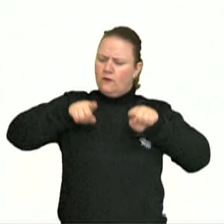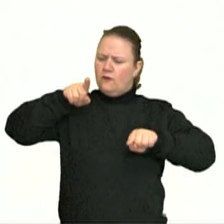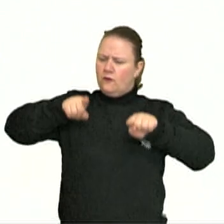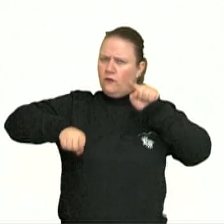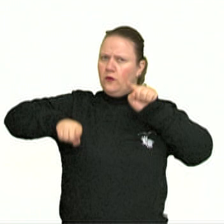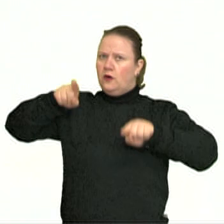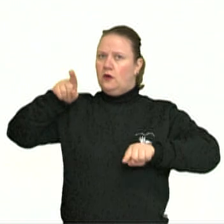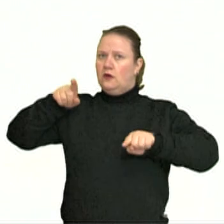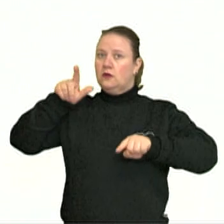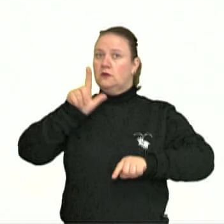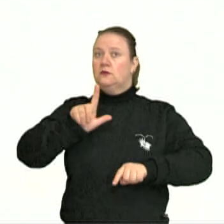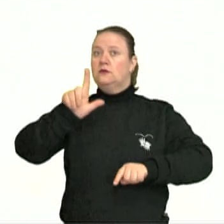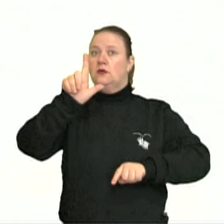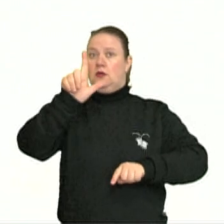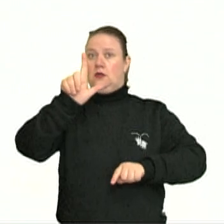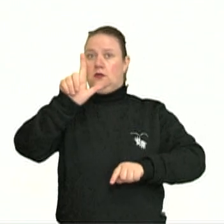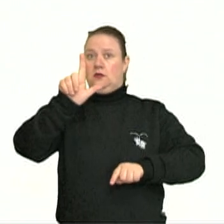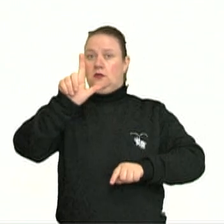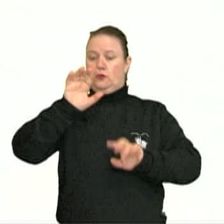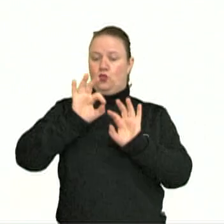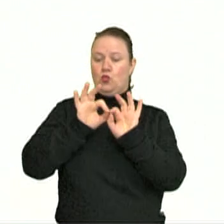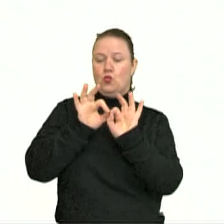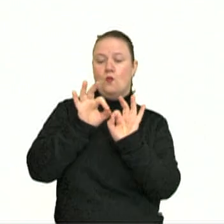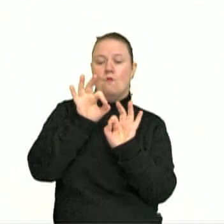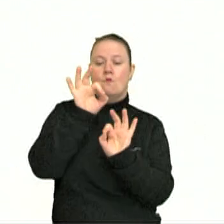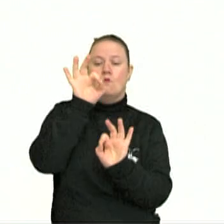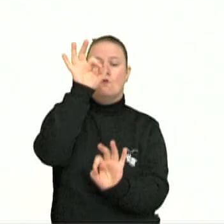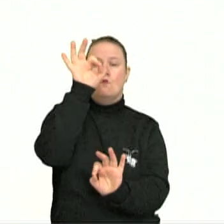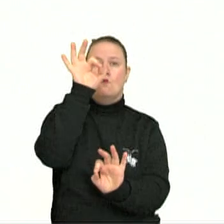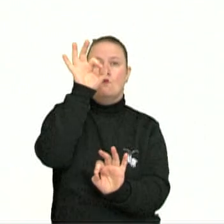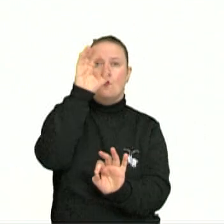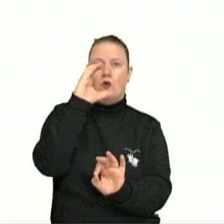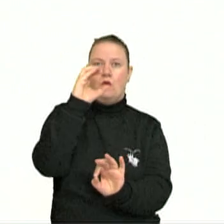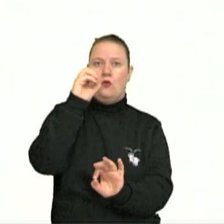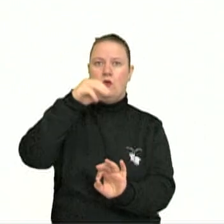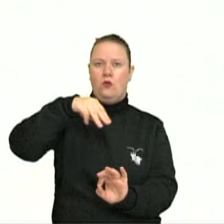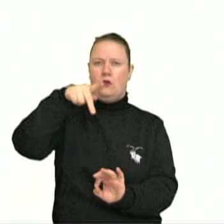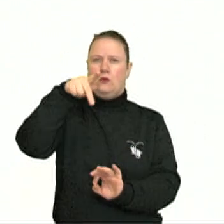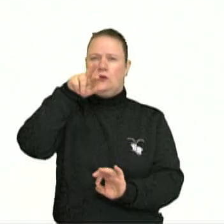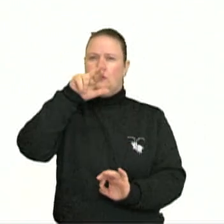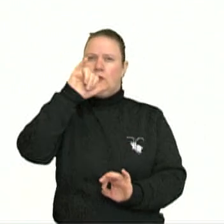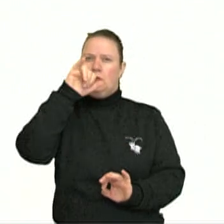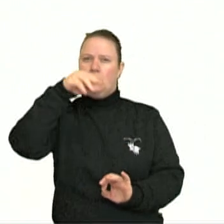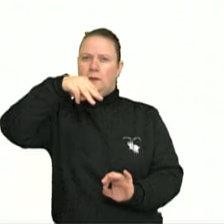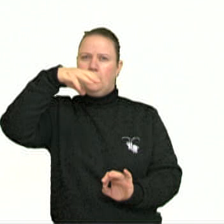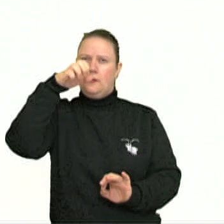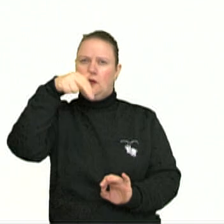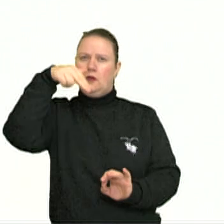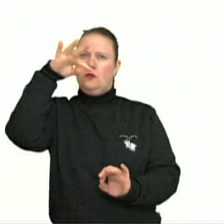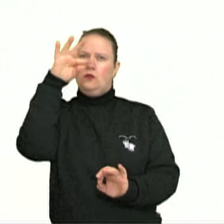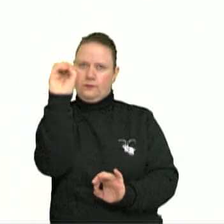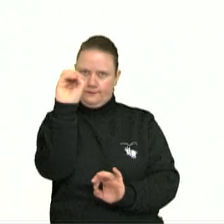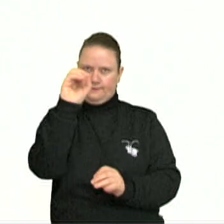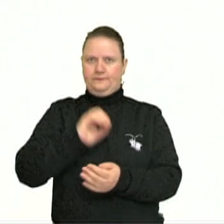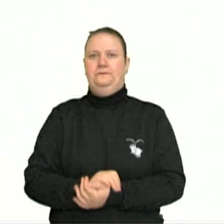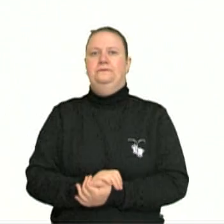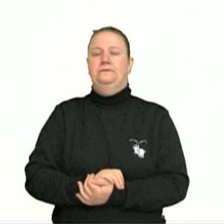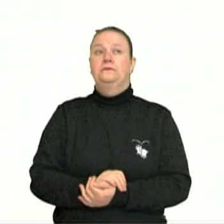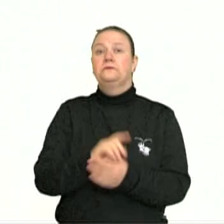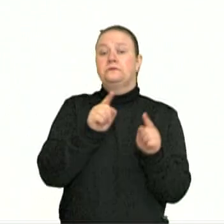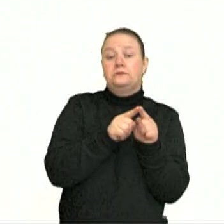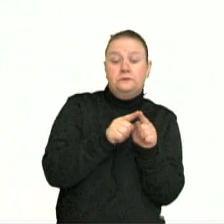o L, é o comprimento, certo? Então, a gente pode perceber uma coisa, que o período, no caso,